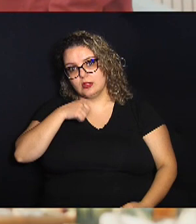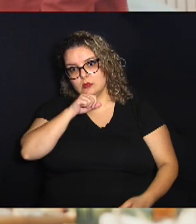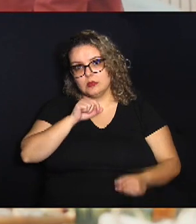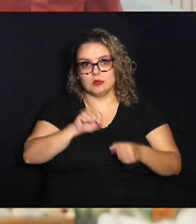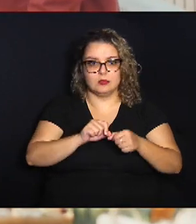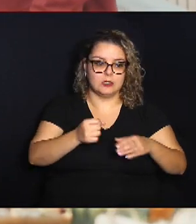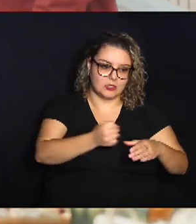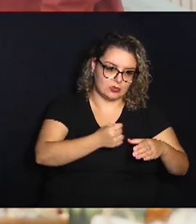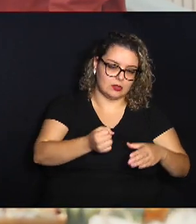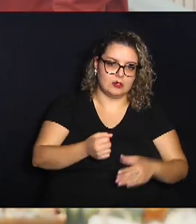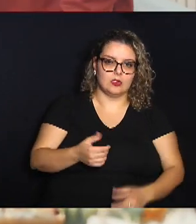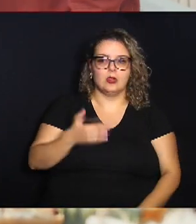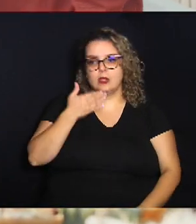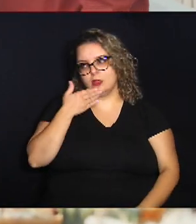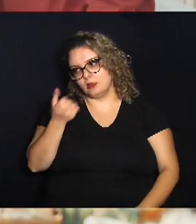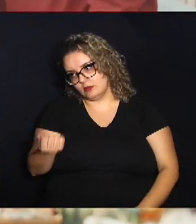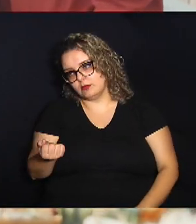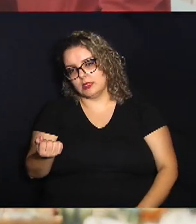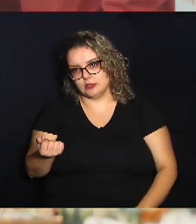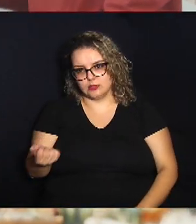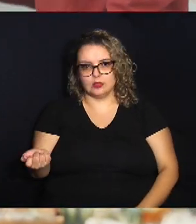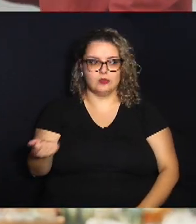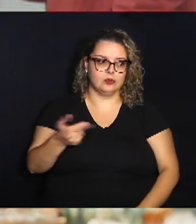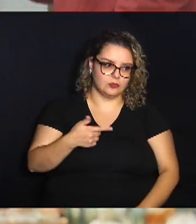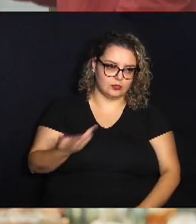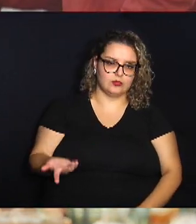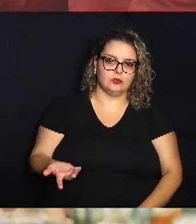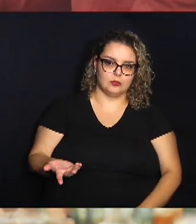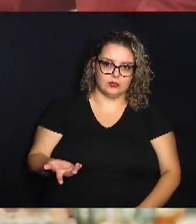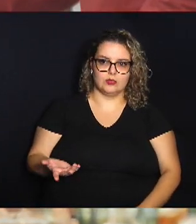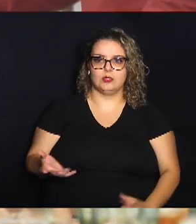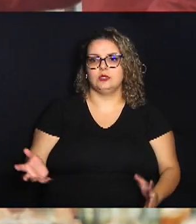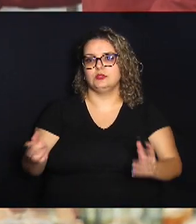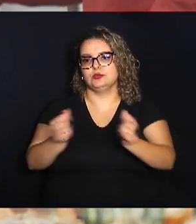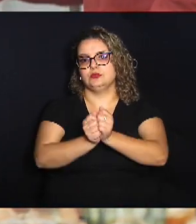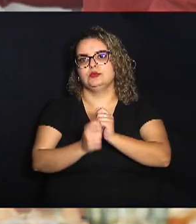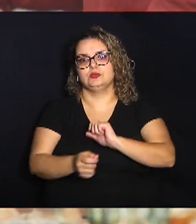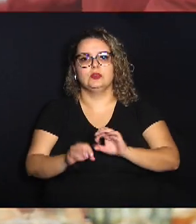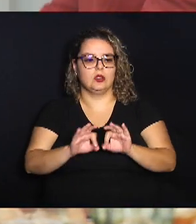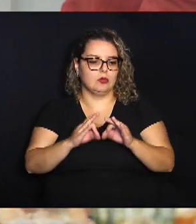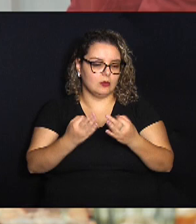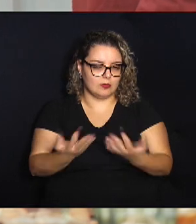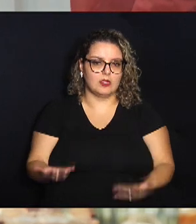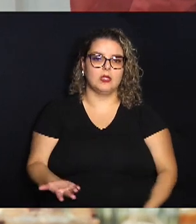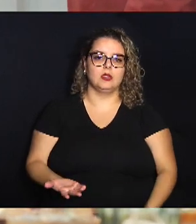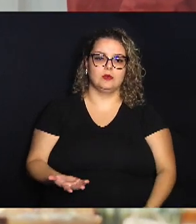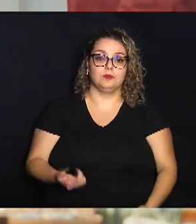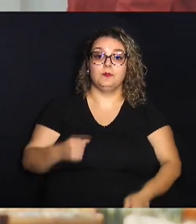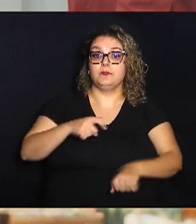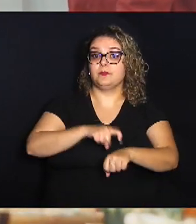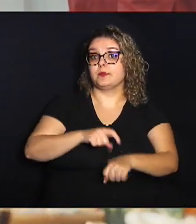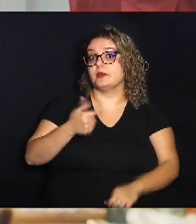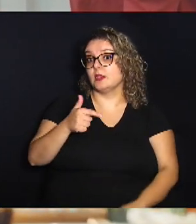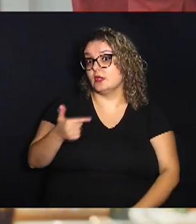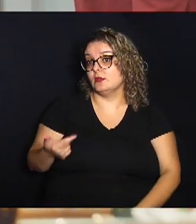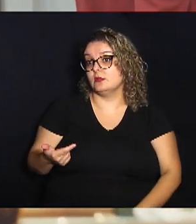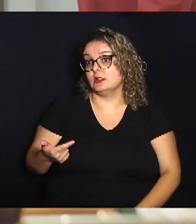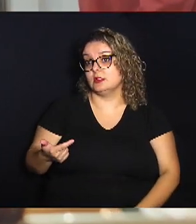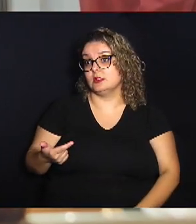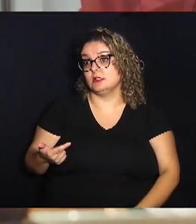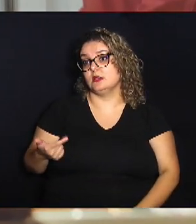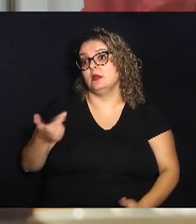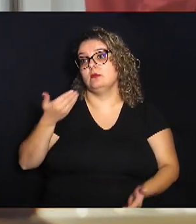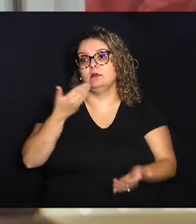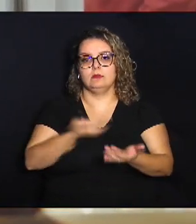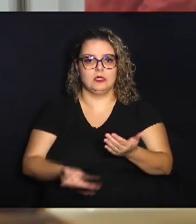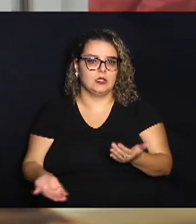é bem mais interessante em termos de custo. Você pode reunir a família, é um período que você não vai ter o desgaste de ficar,